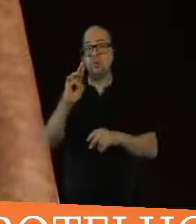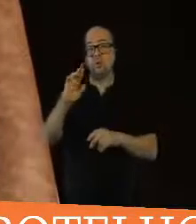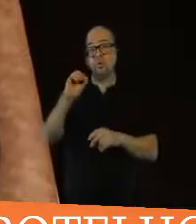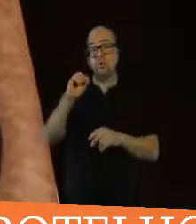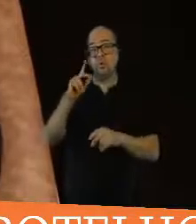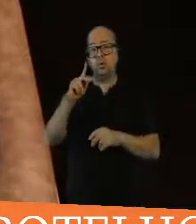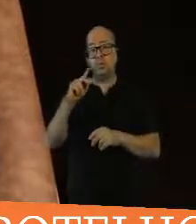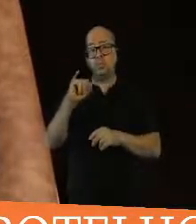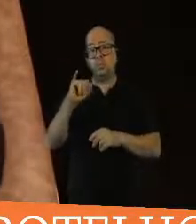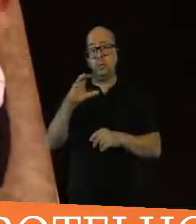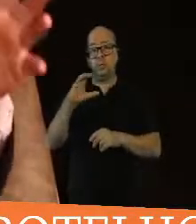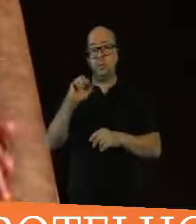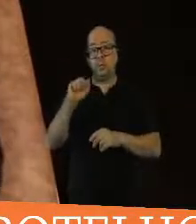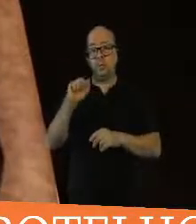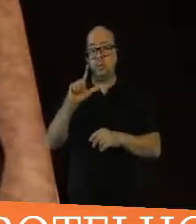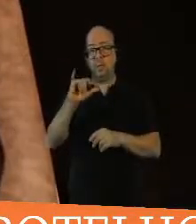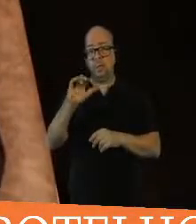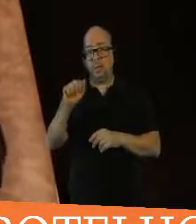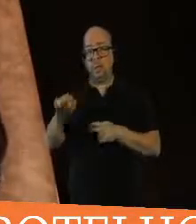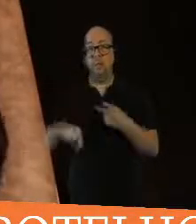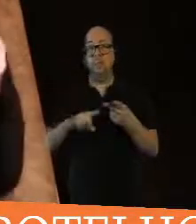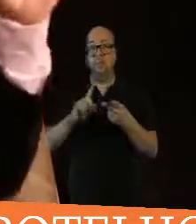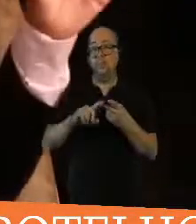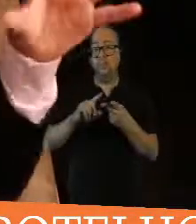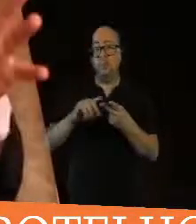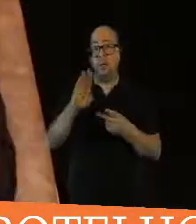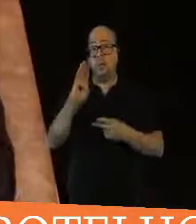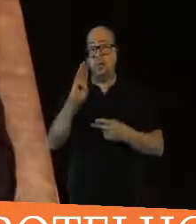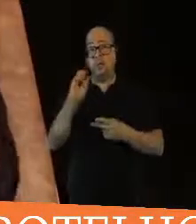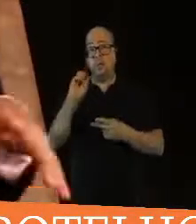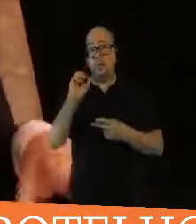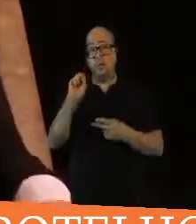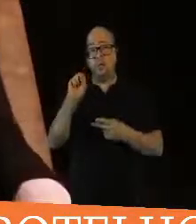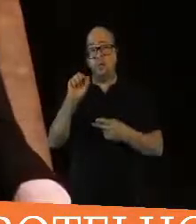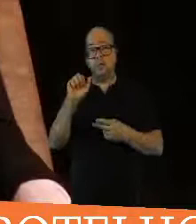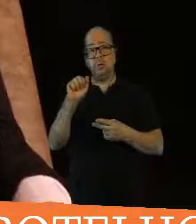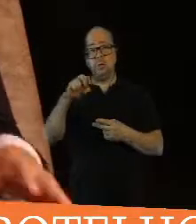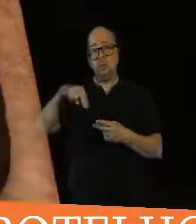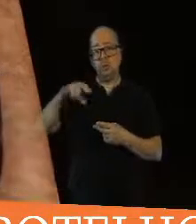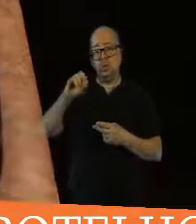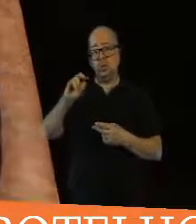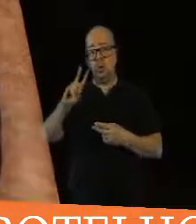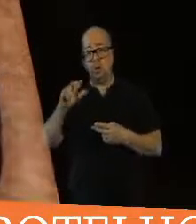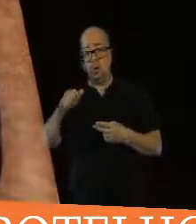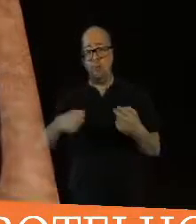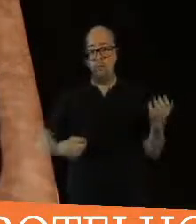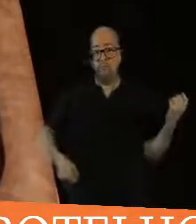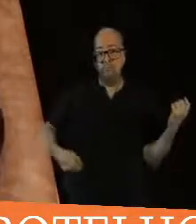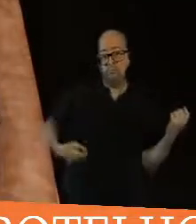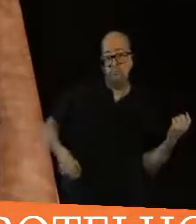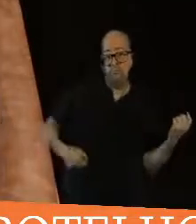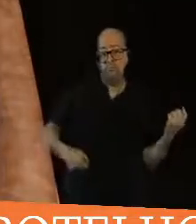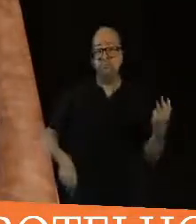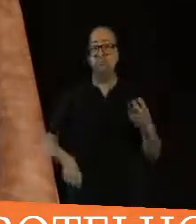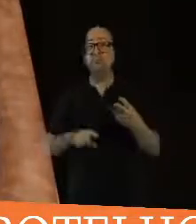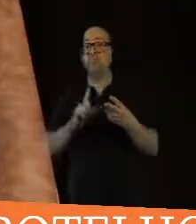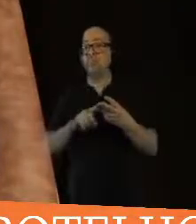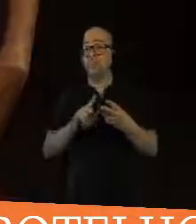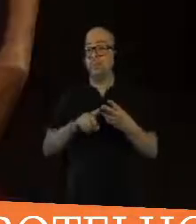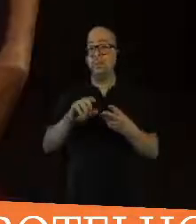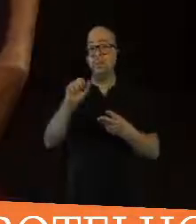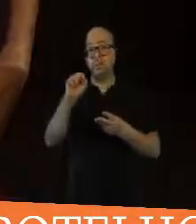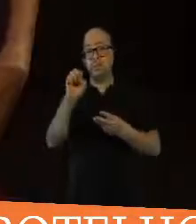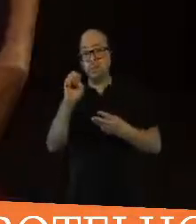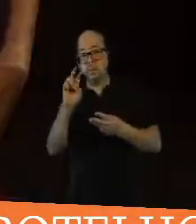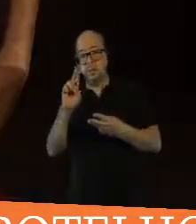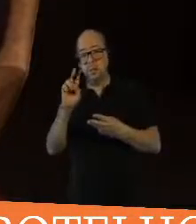Guarda, temos Bossa Nova, depois tem a explosão do sertanejo. Bom, tudo isso, né, tanto os meios de difusão da